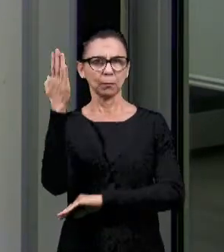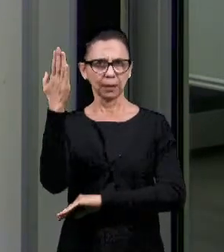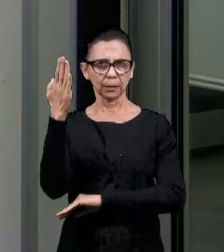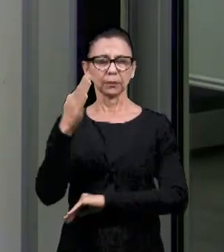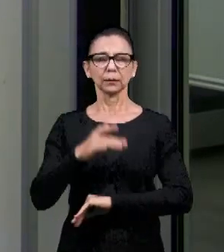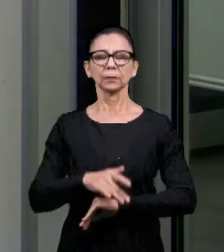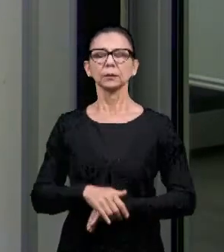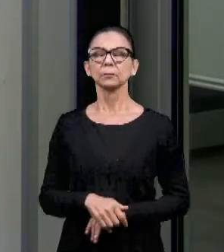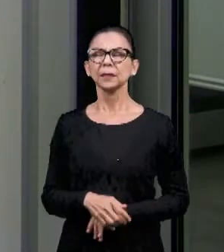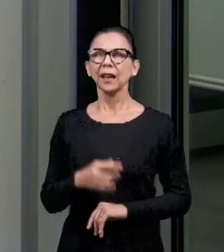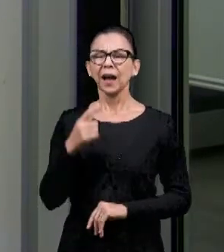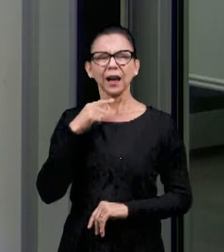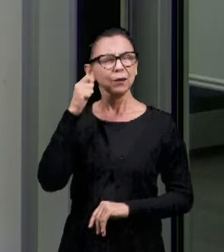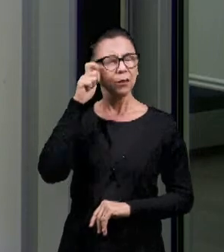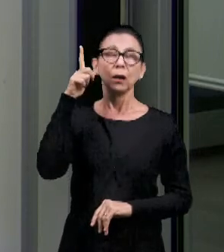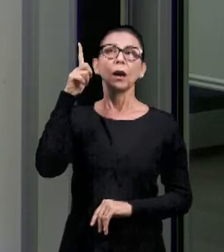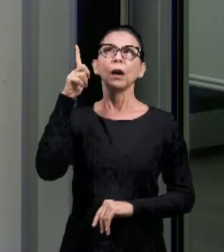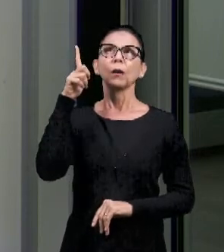sonho.